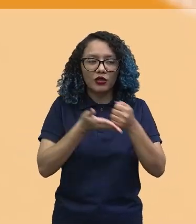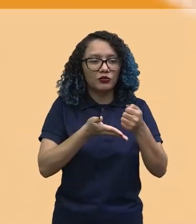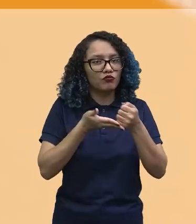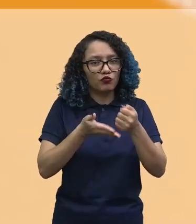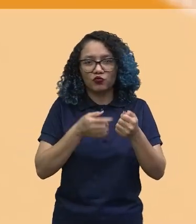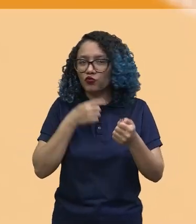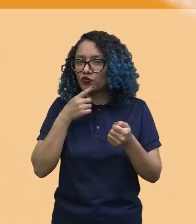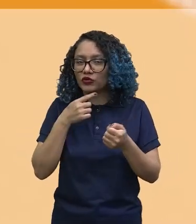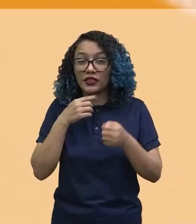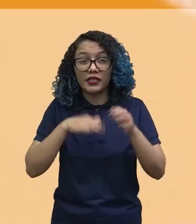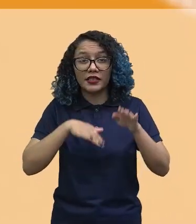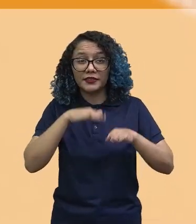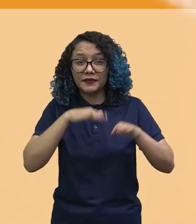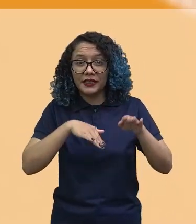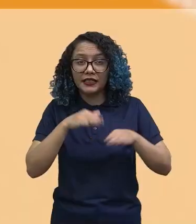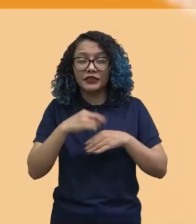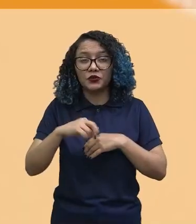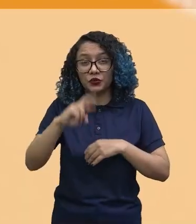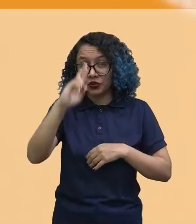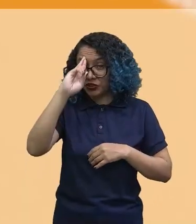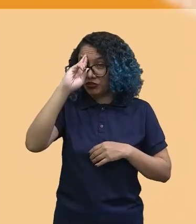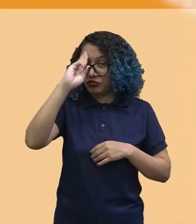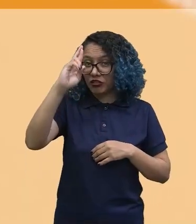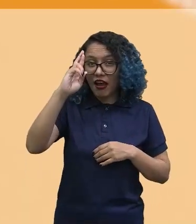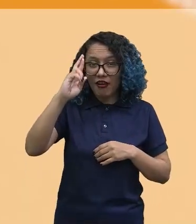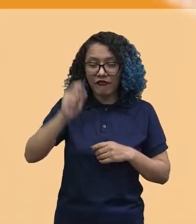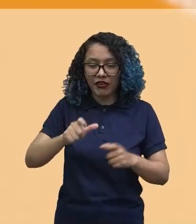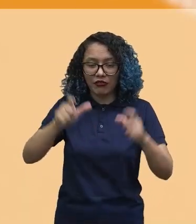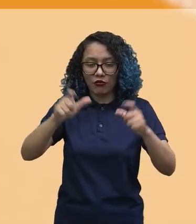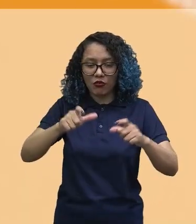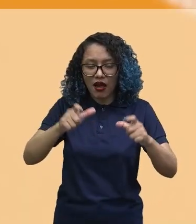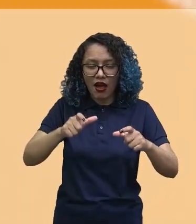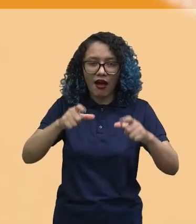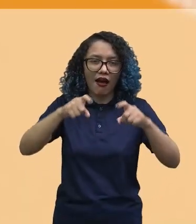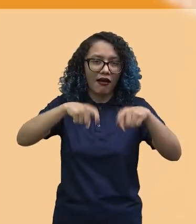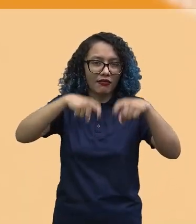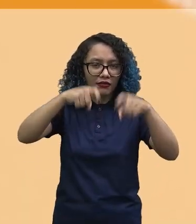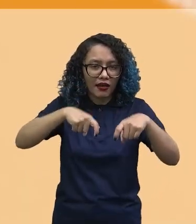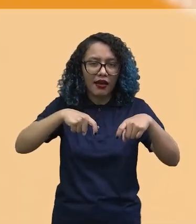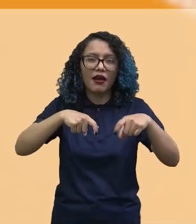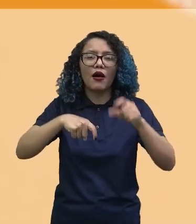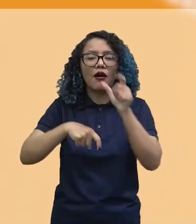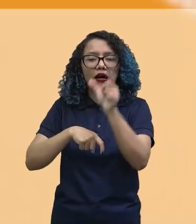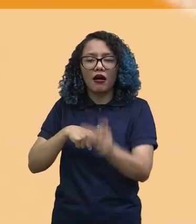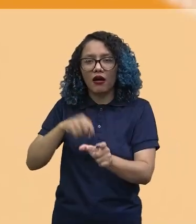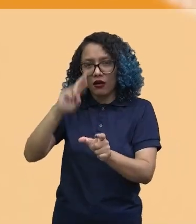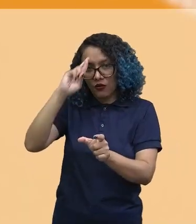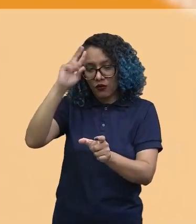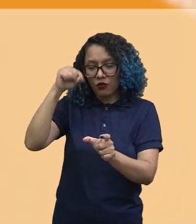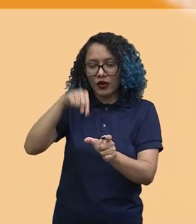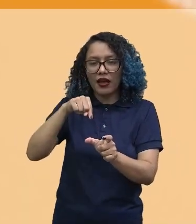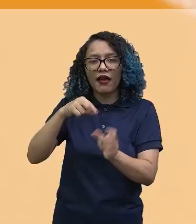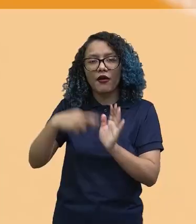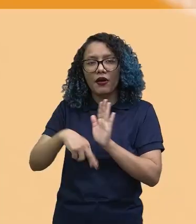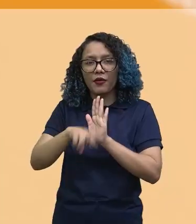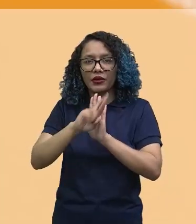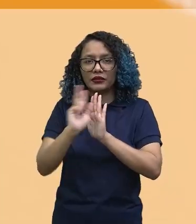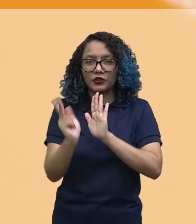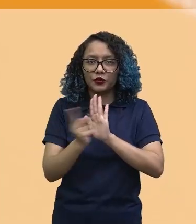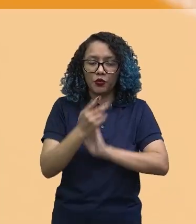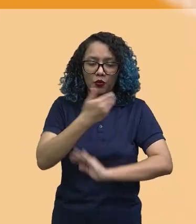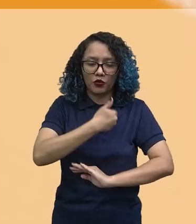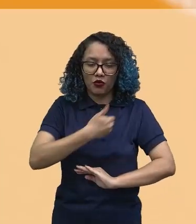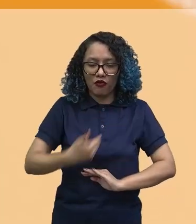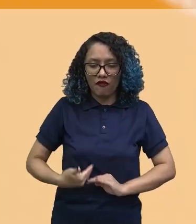dos coronéis, né, dos donos, dos latifundiários, eram a representação do Estado. Era ele em que